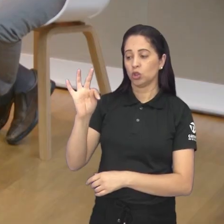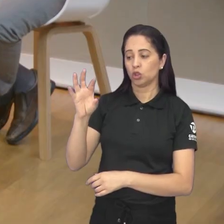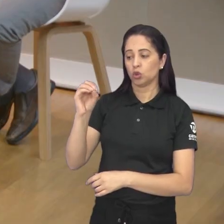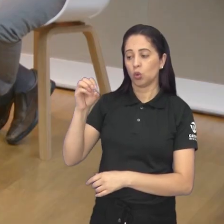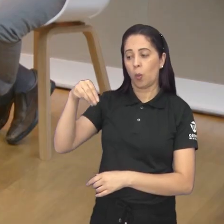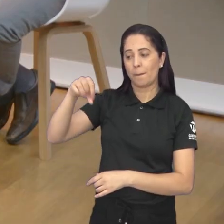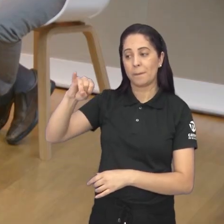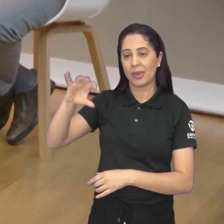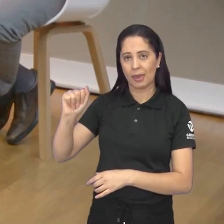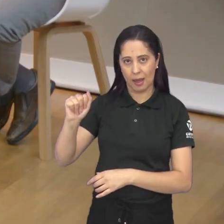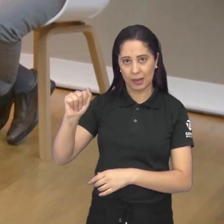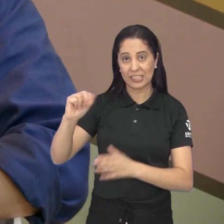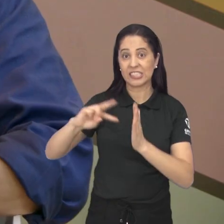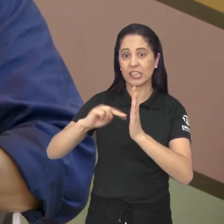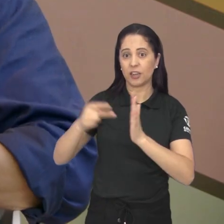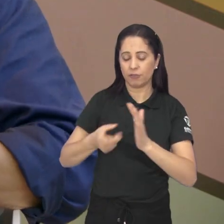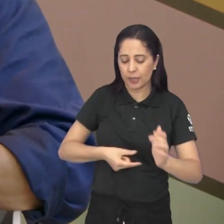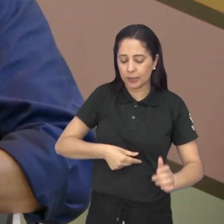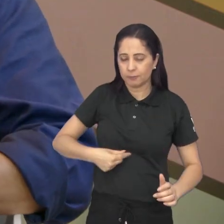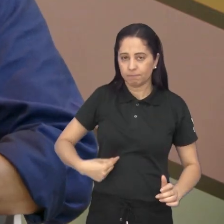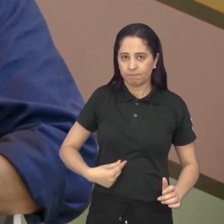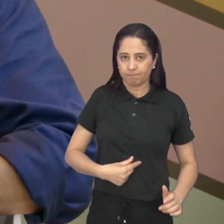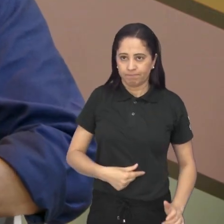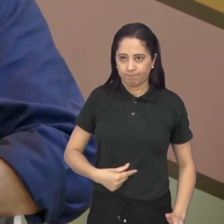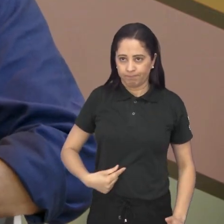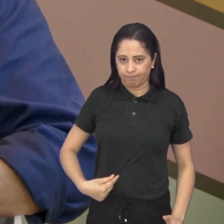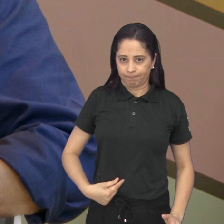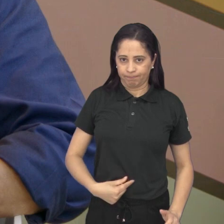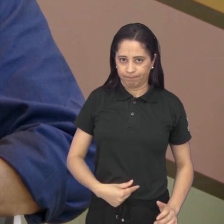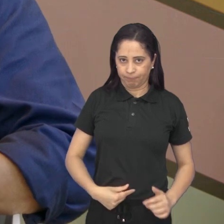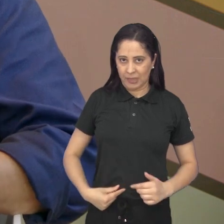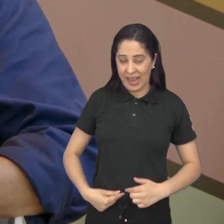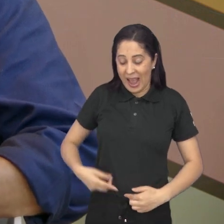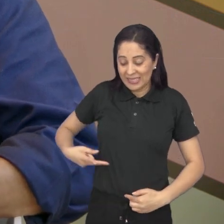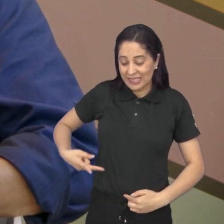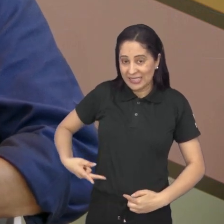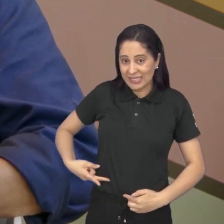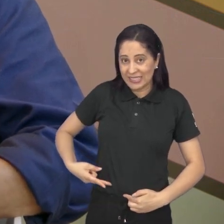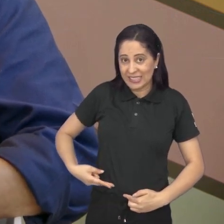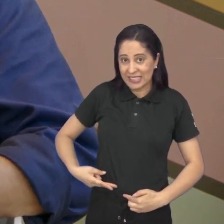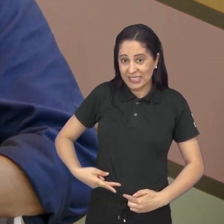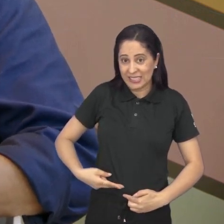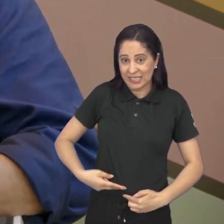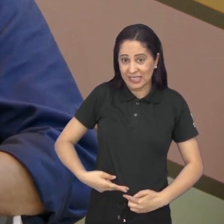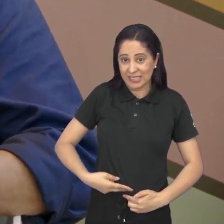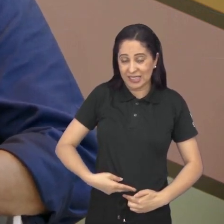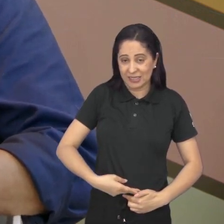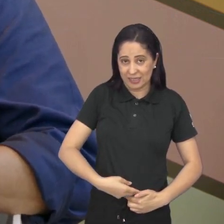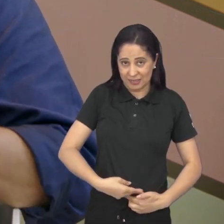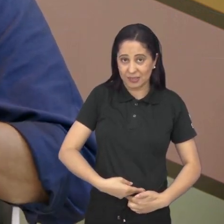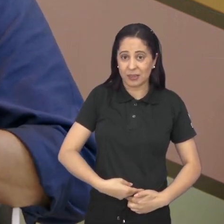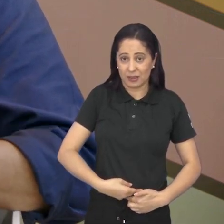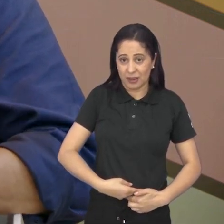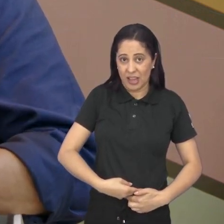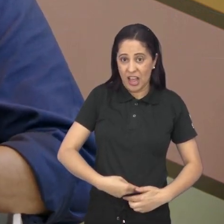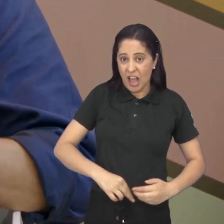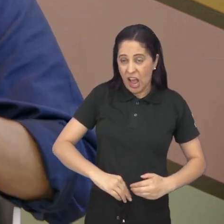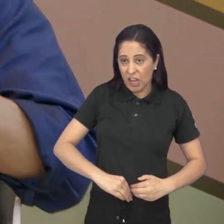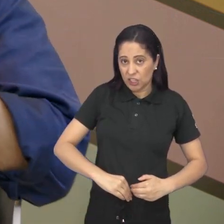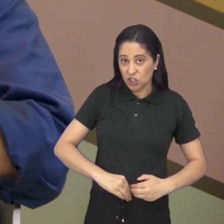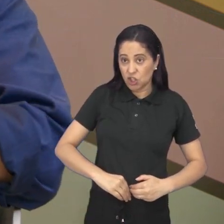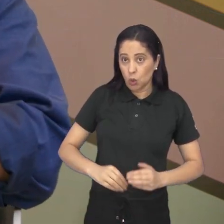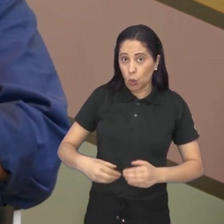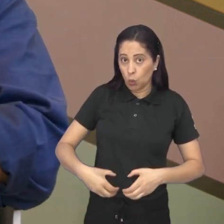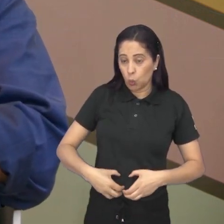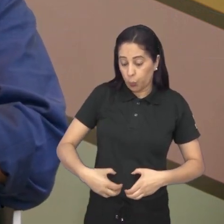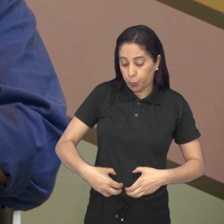é um procedimento cirúrgico no qual, às vezes, a gente precisa fazer, principalmente em casos de urgência, em que a gente tem que fazer uma cirurgia para